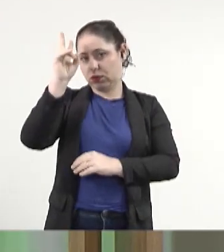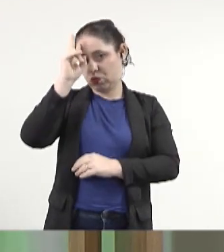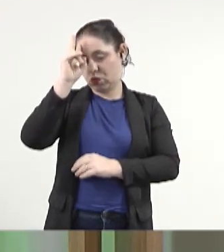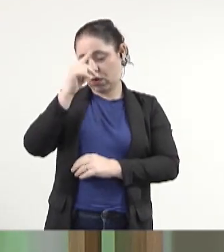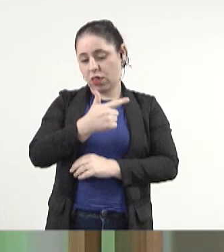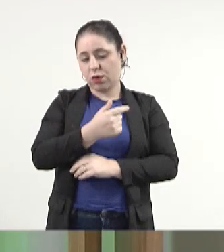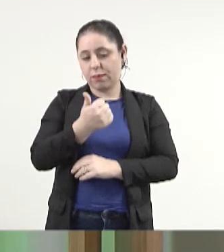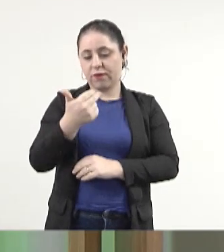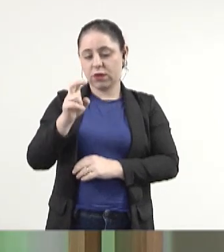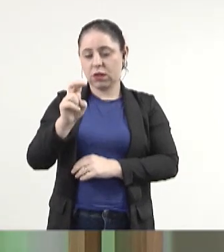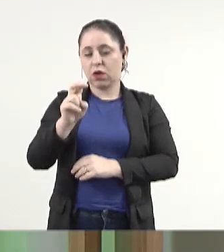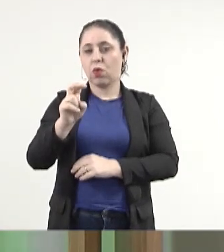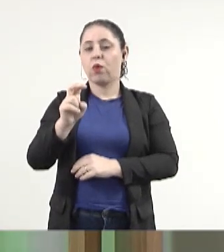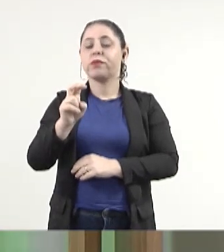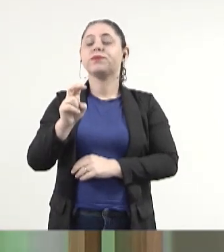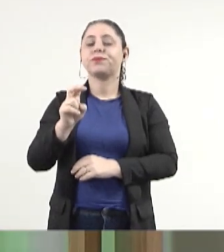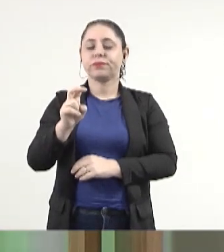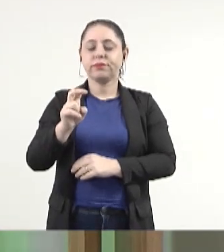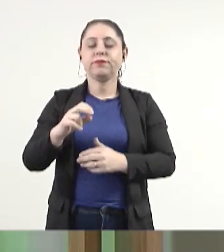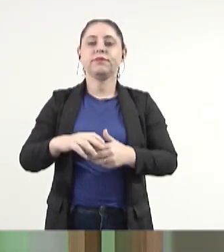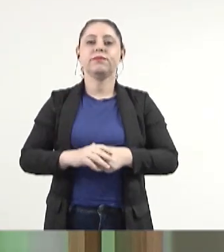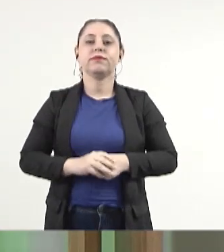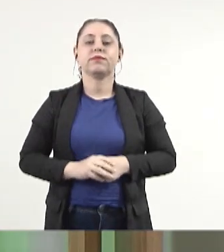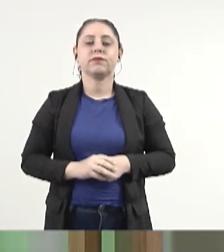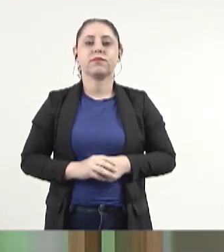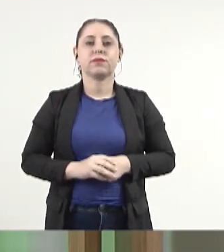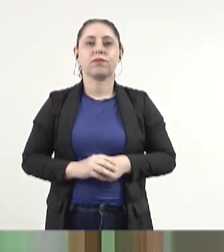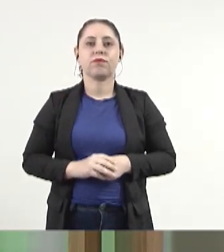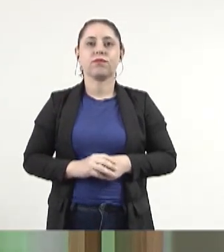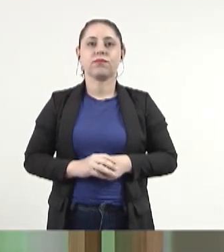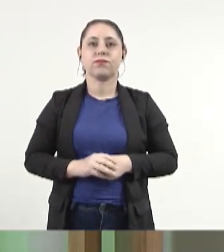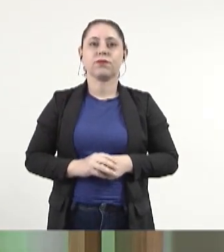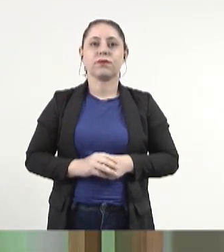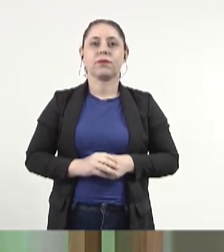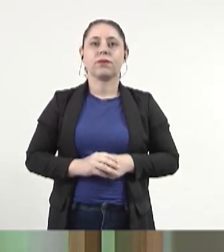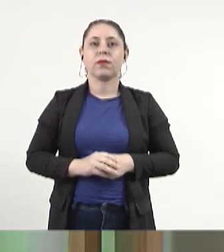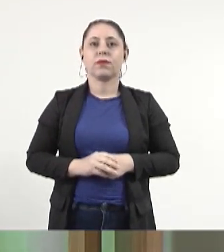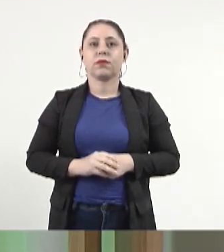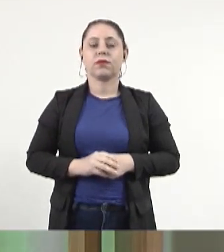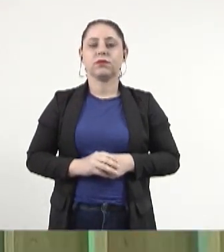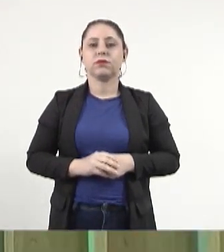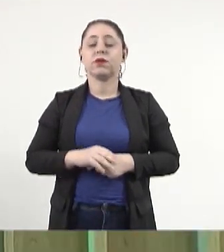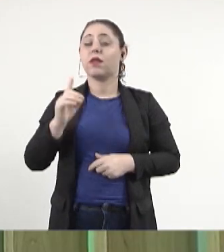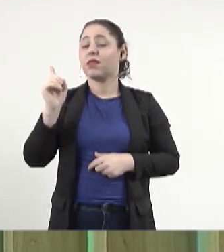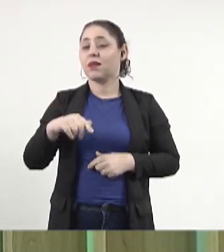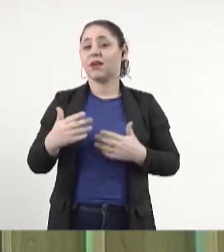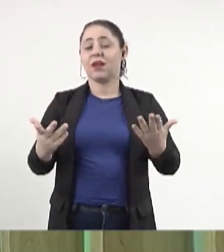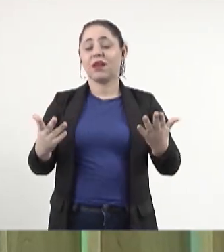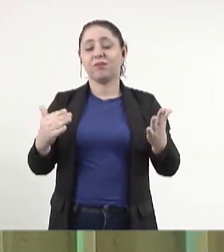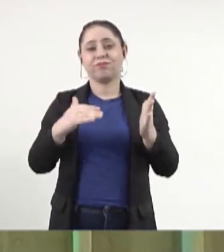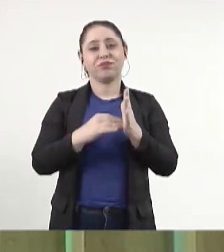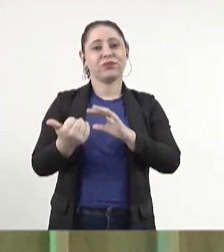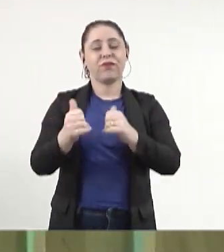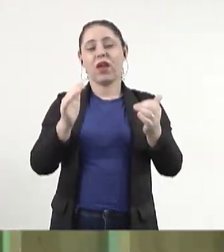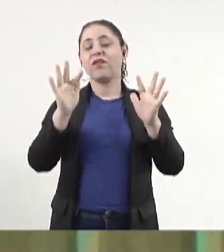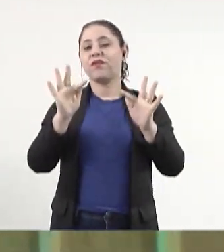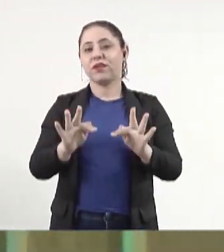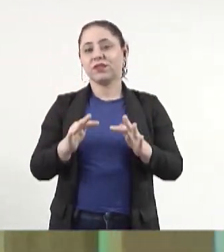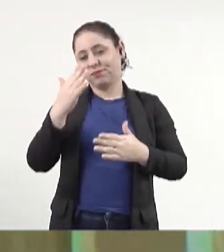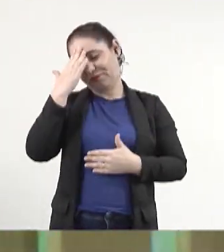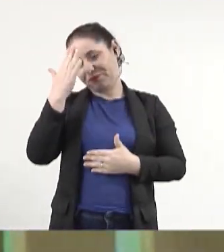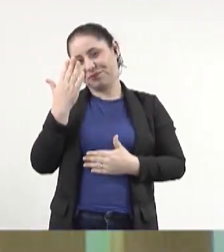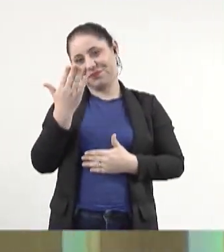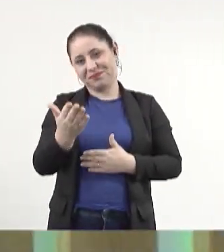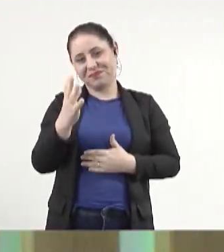de 2025 até a próxima segunda-feira aqui na Lemes. Então é isso. Redação Final vai chegando ao fim. Te